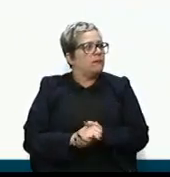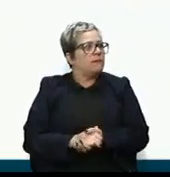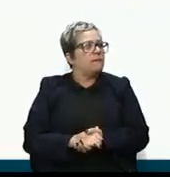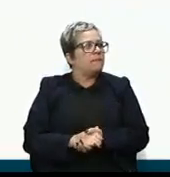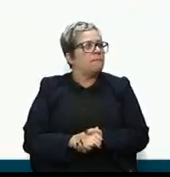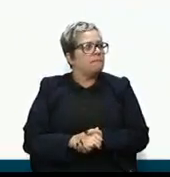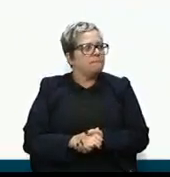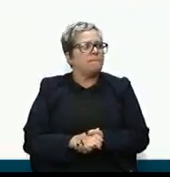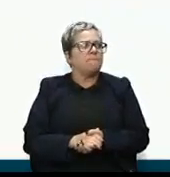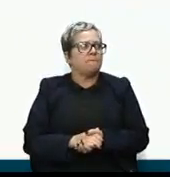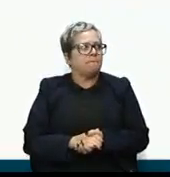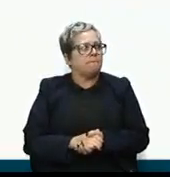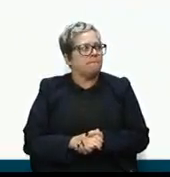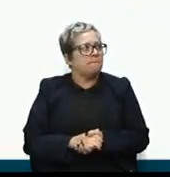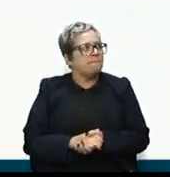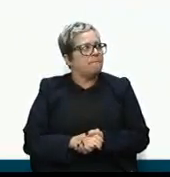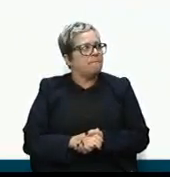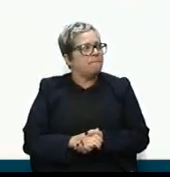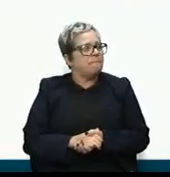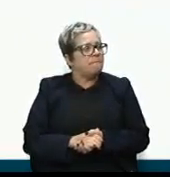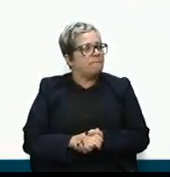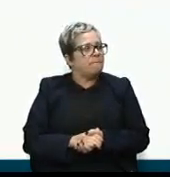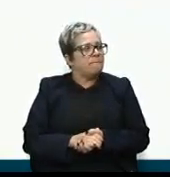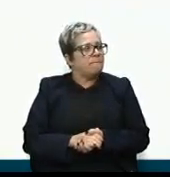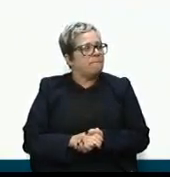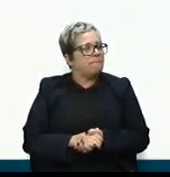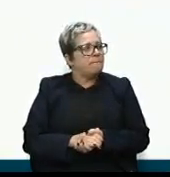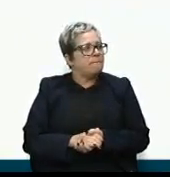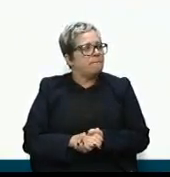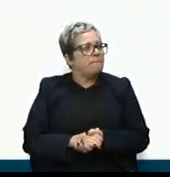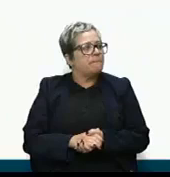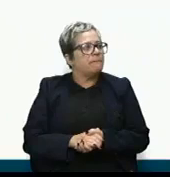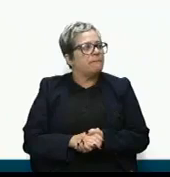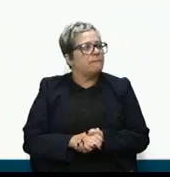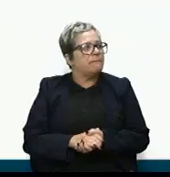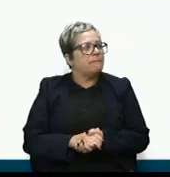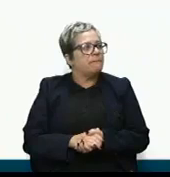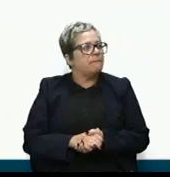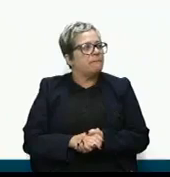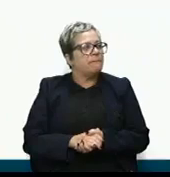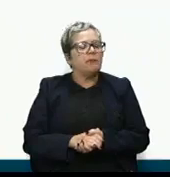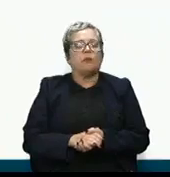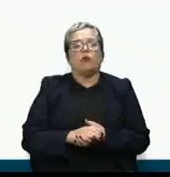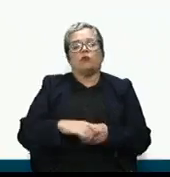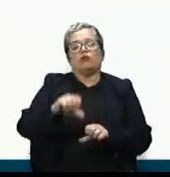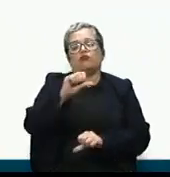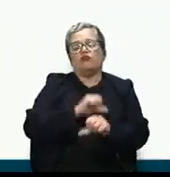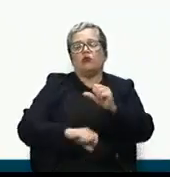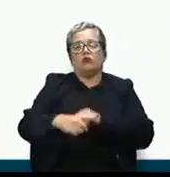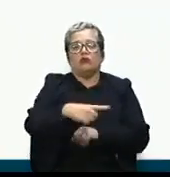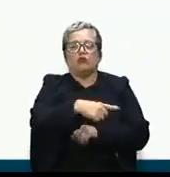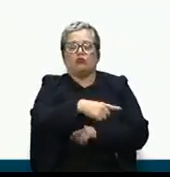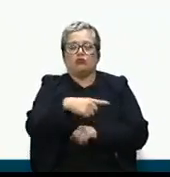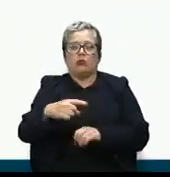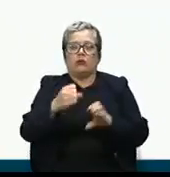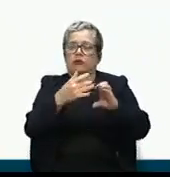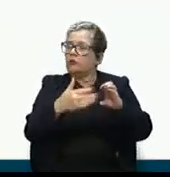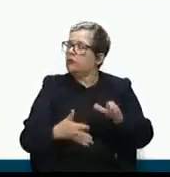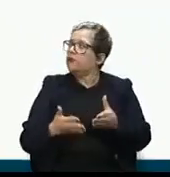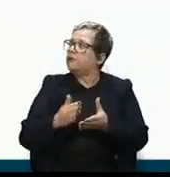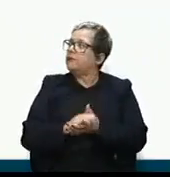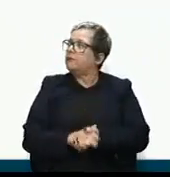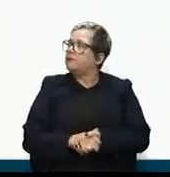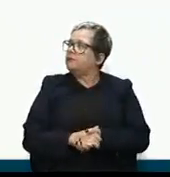elemento 1 da coluna 1 da matriz B, nós vamos fazer a subtração entre esses